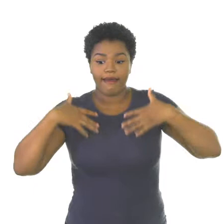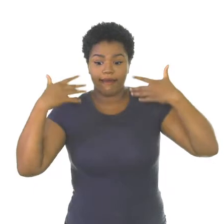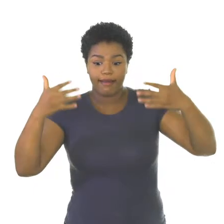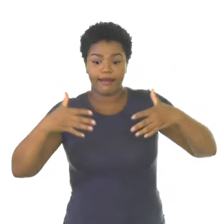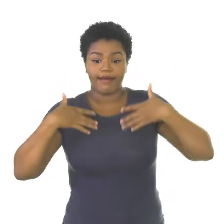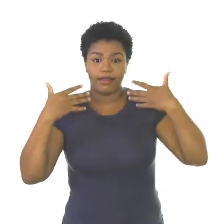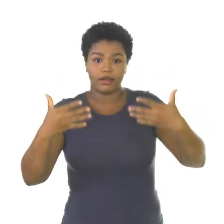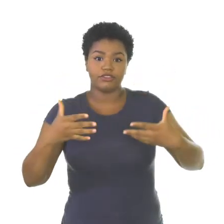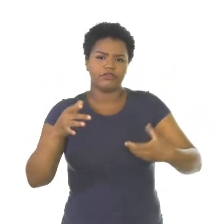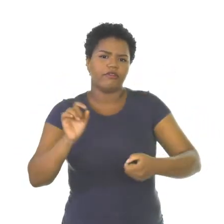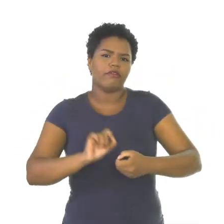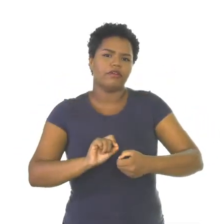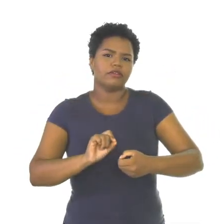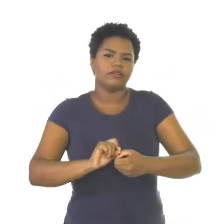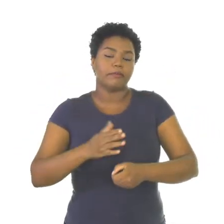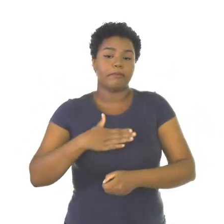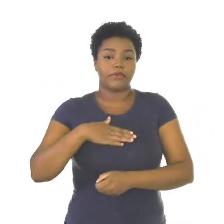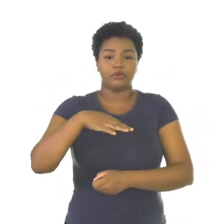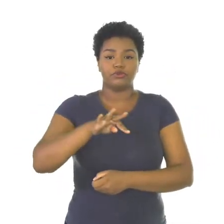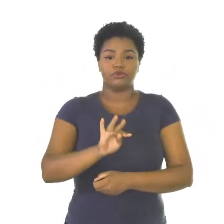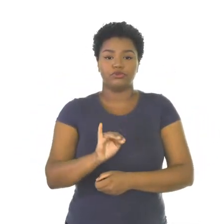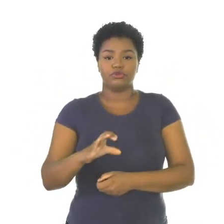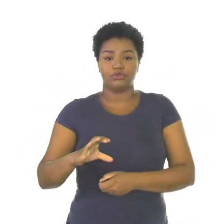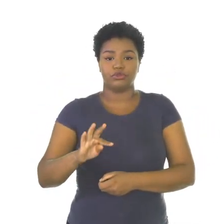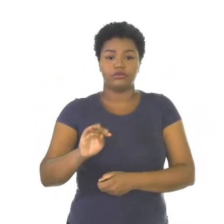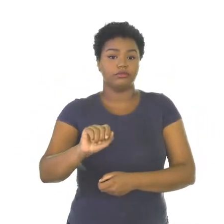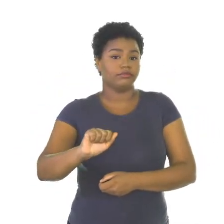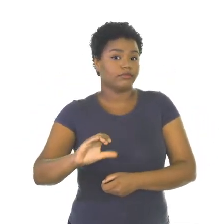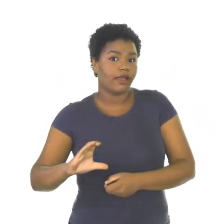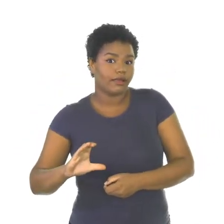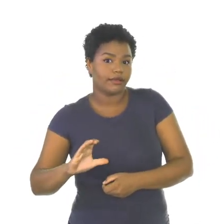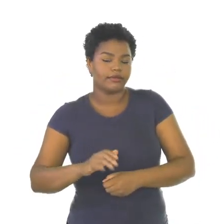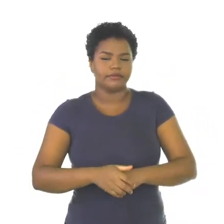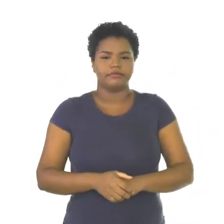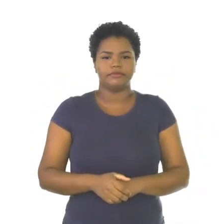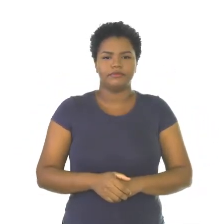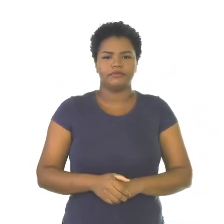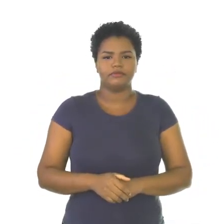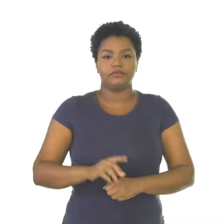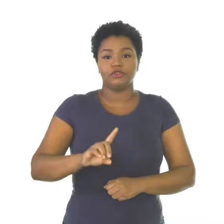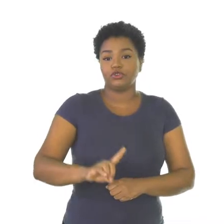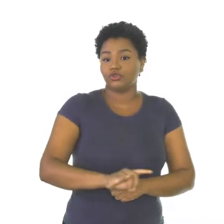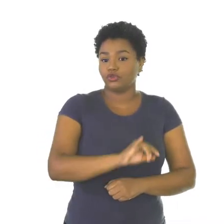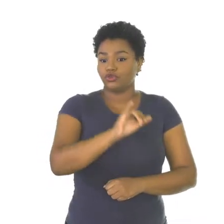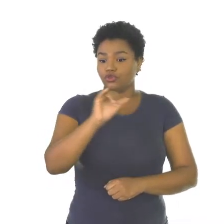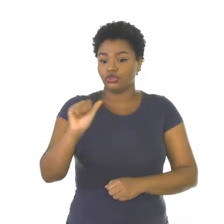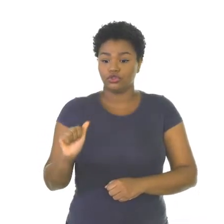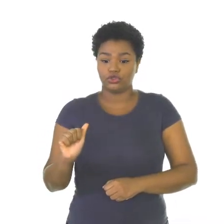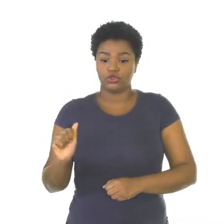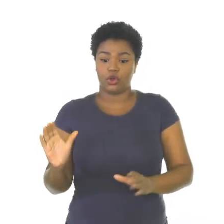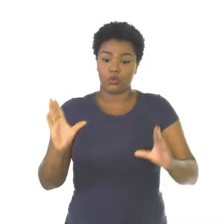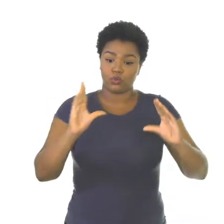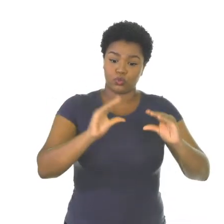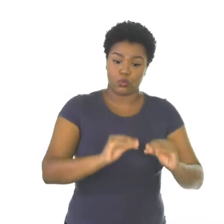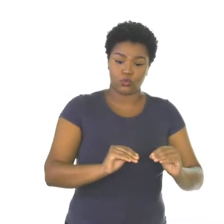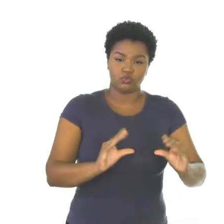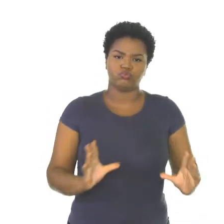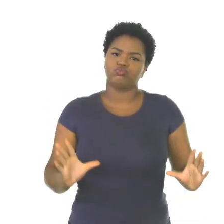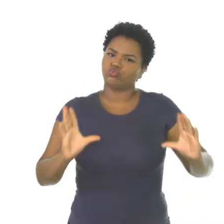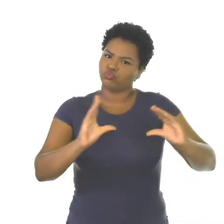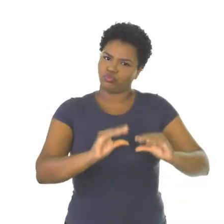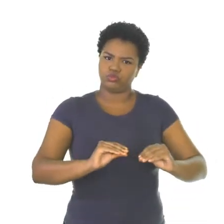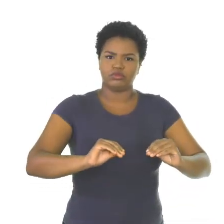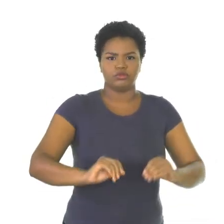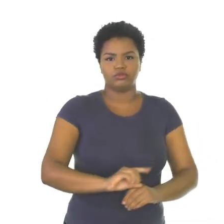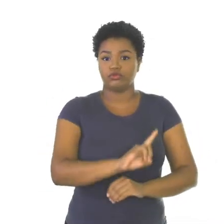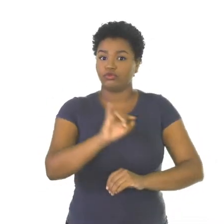de fazer meu tic-tac. Dia e noite, noite e dia.